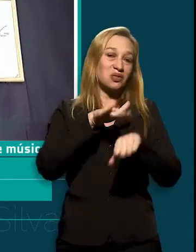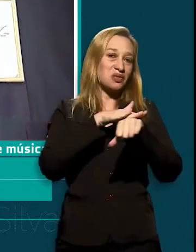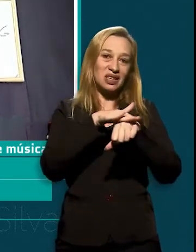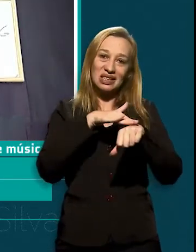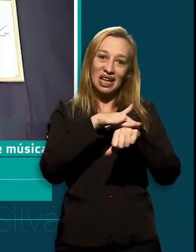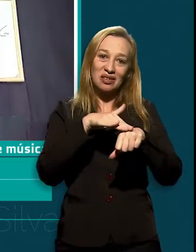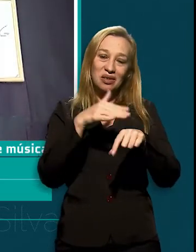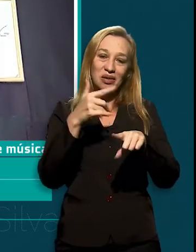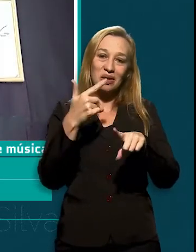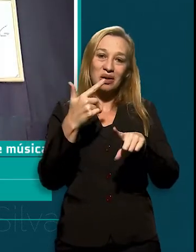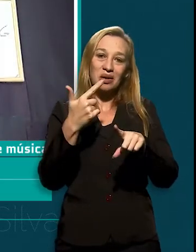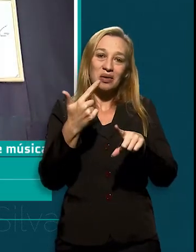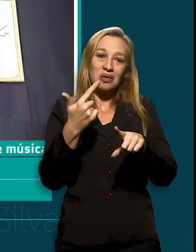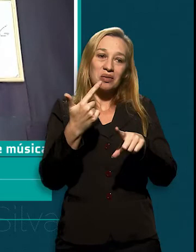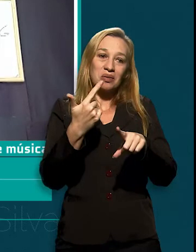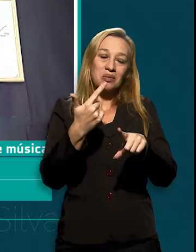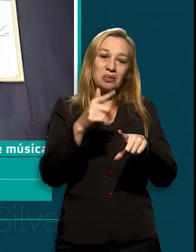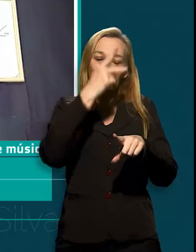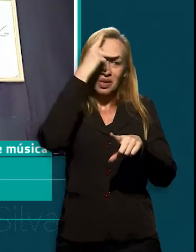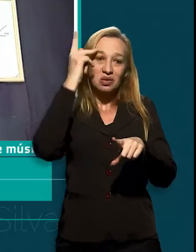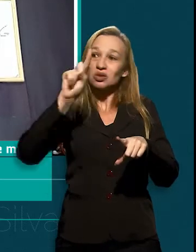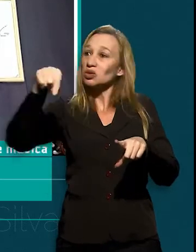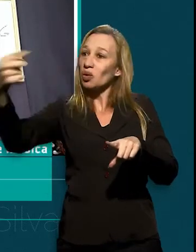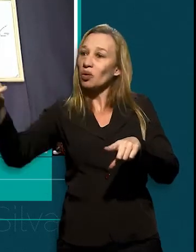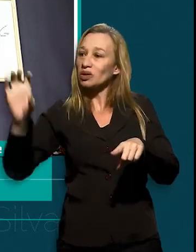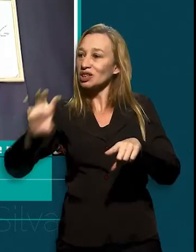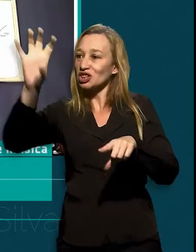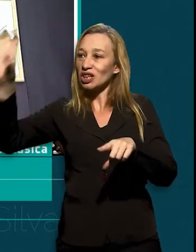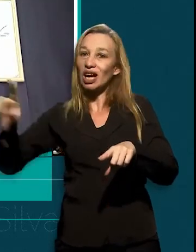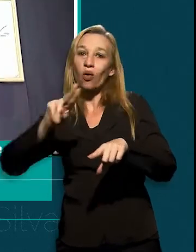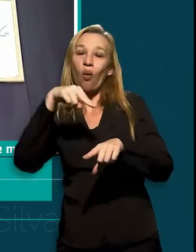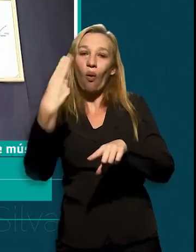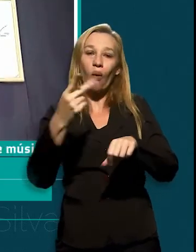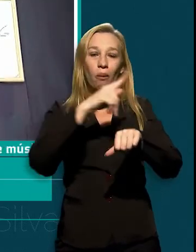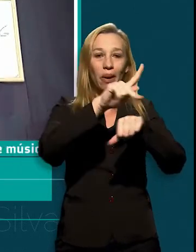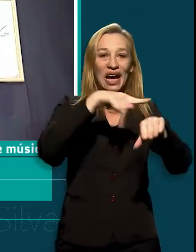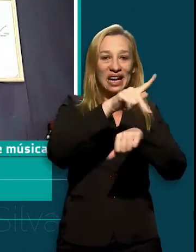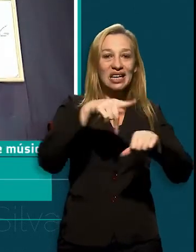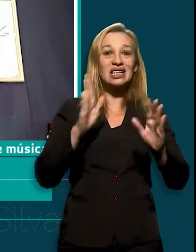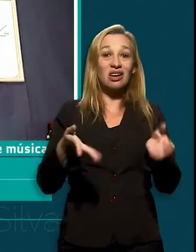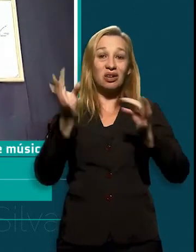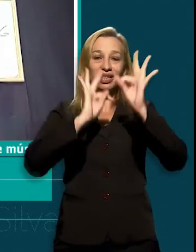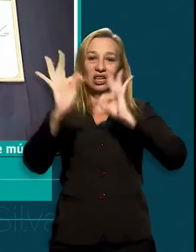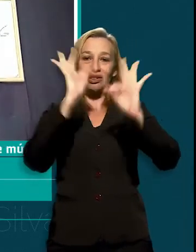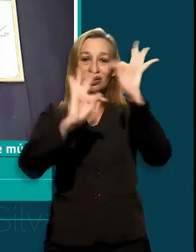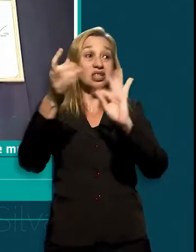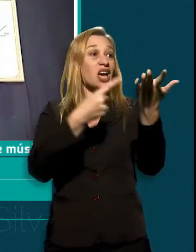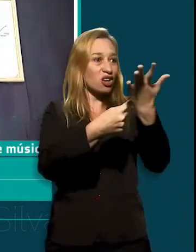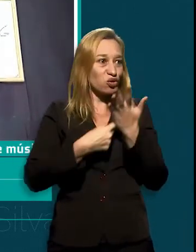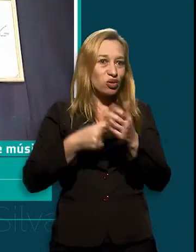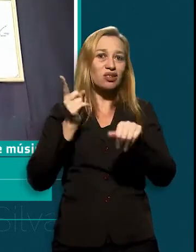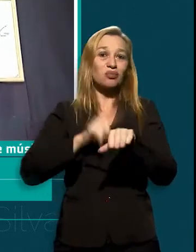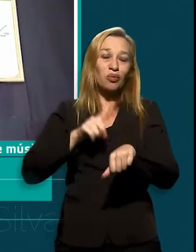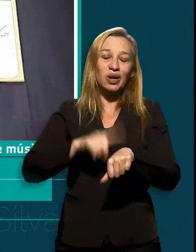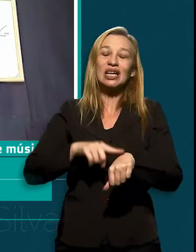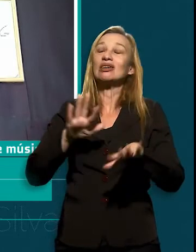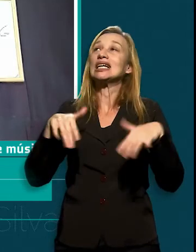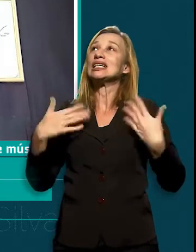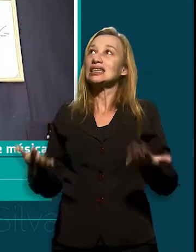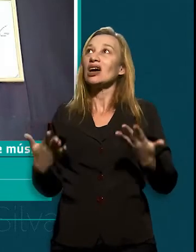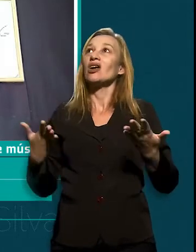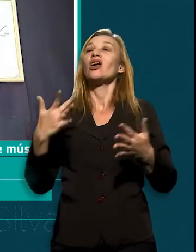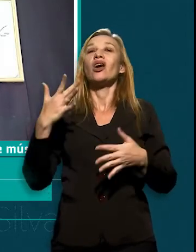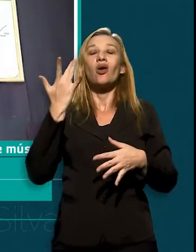conseguiria conversar, porque eu não poderia conversar com pessoas de outros estados, de outro país. Hoje a tecnologia me proporciona isso. Então,